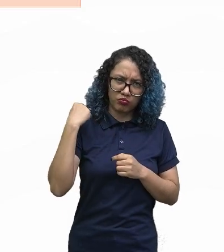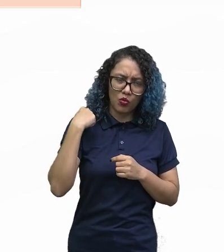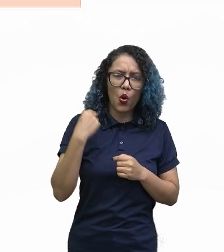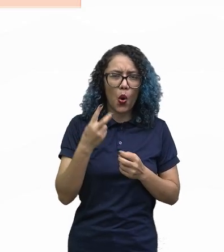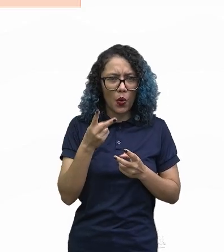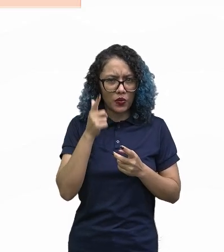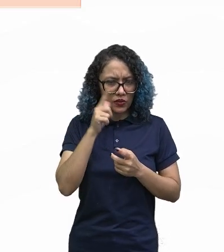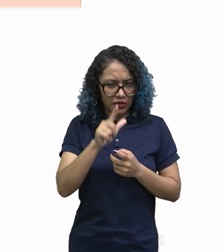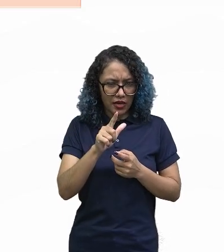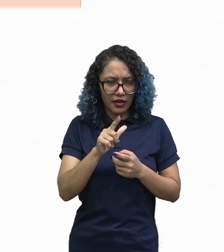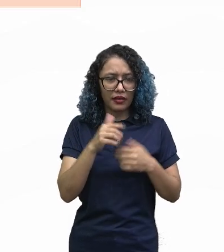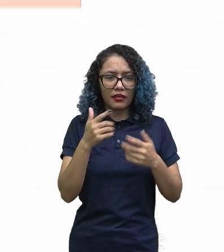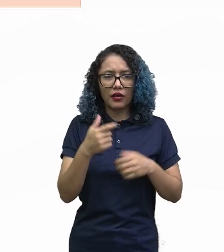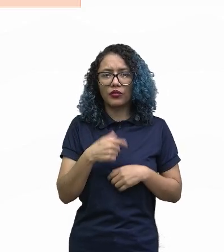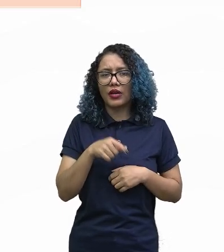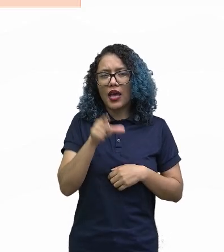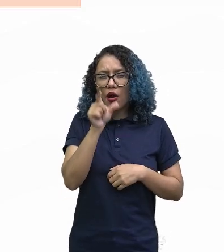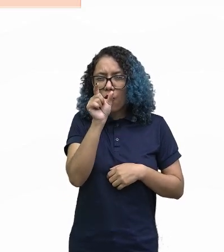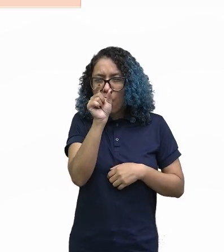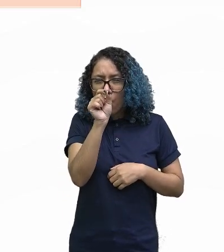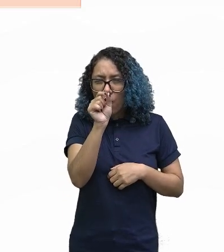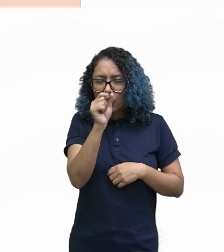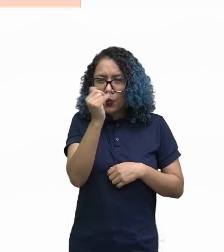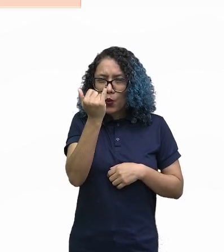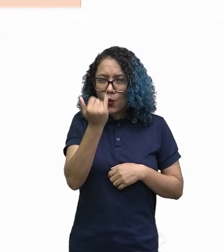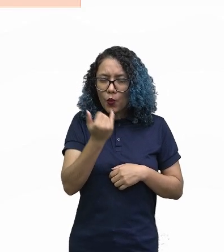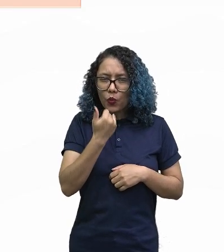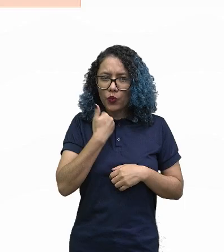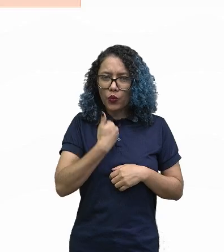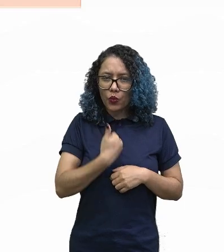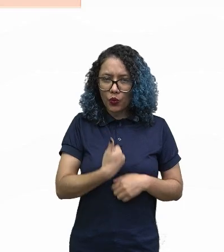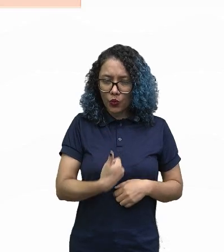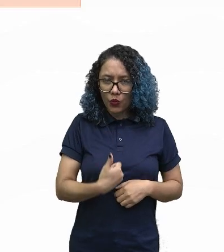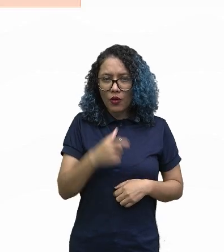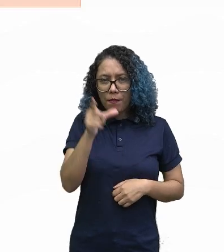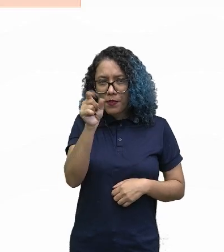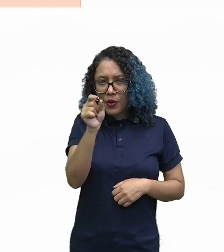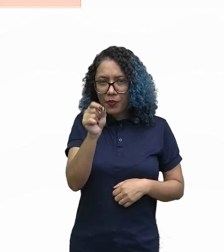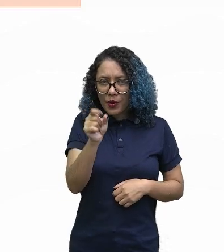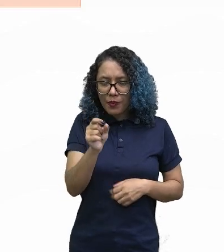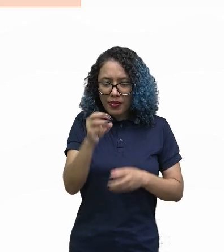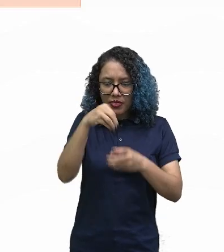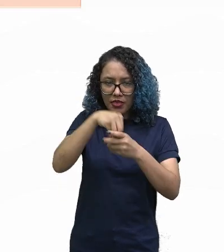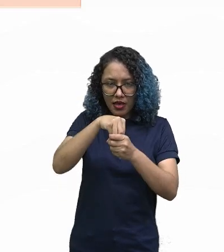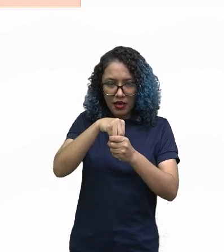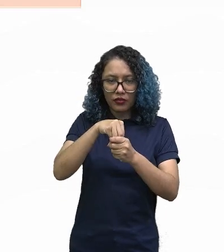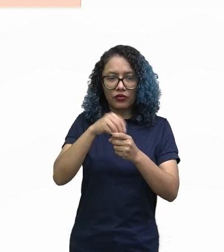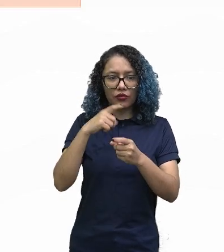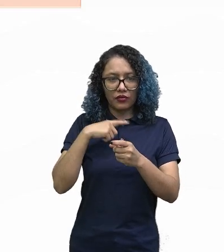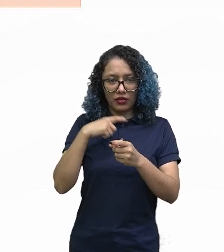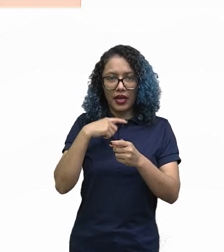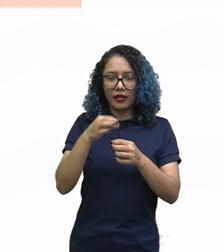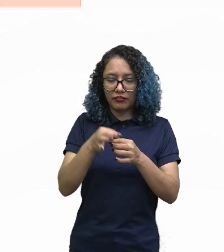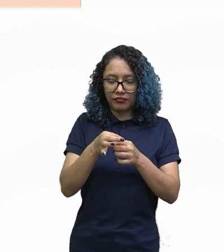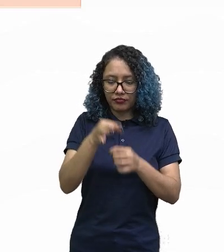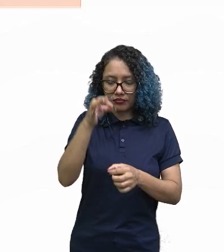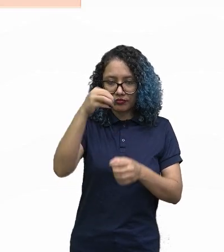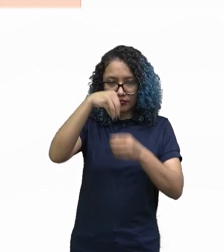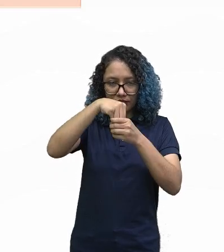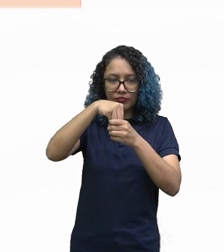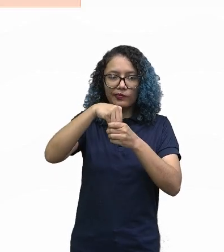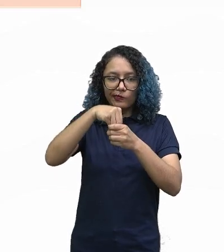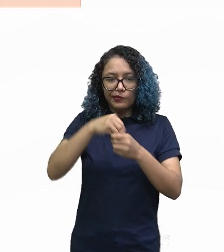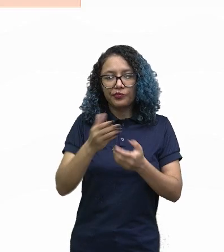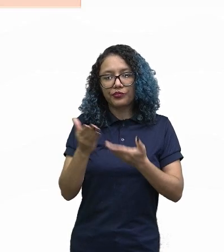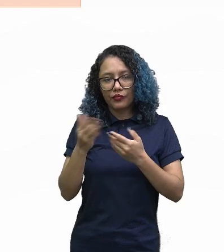aquele canal vertebral, aquele ossinho ali, né, que forma as vértebras, dentro dele tem a medula espinal. Né? Então, esse